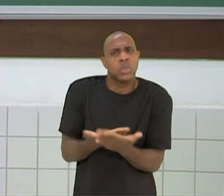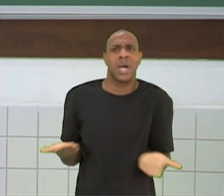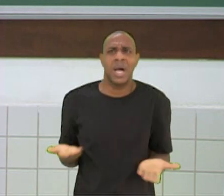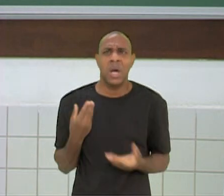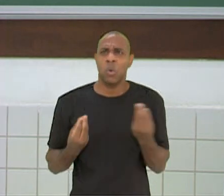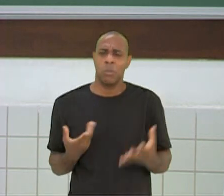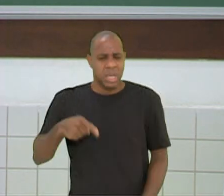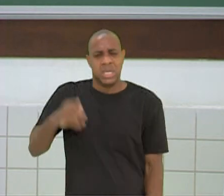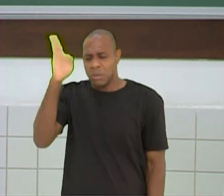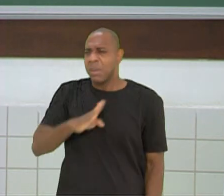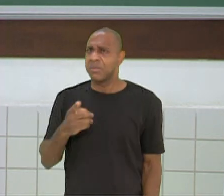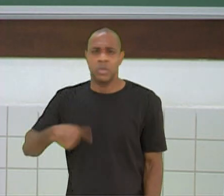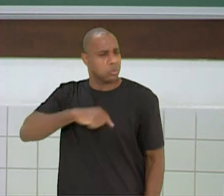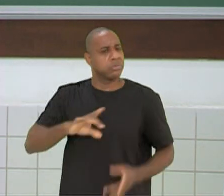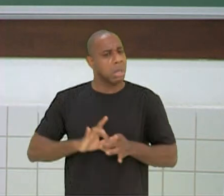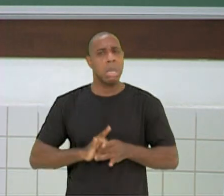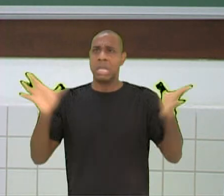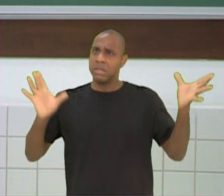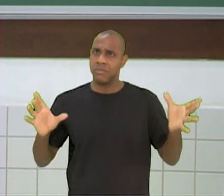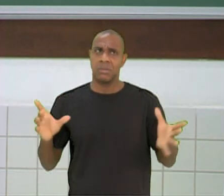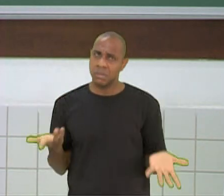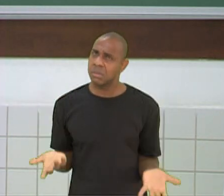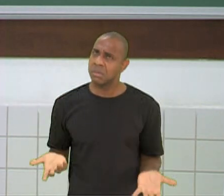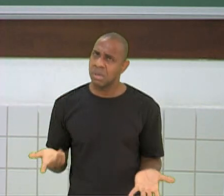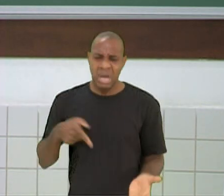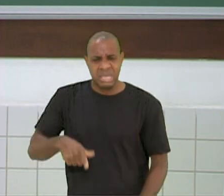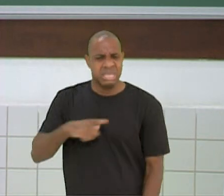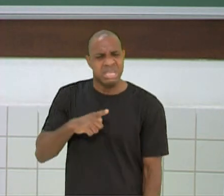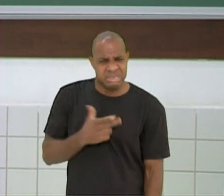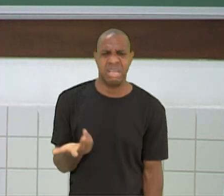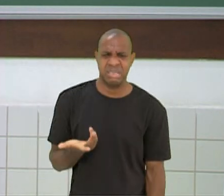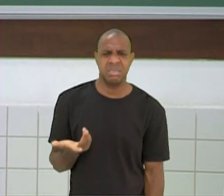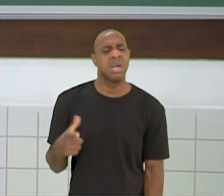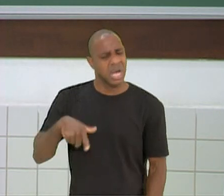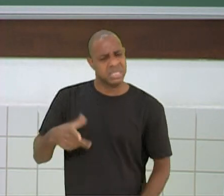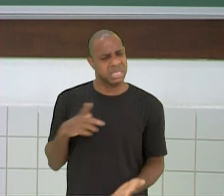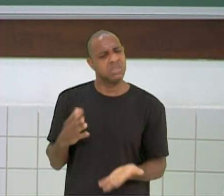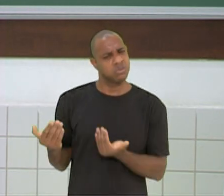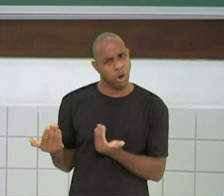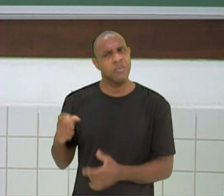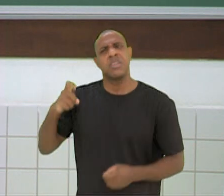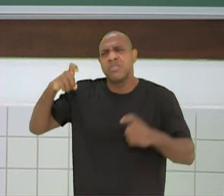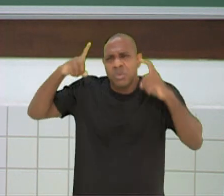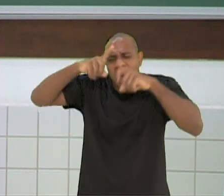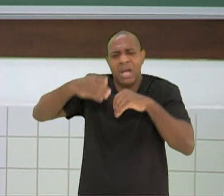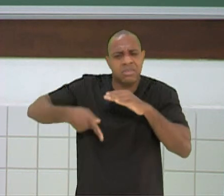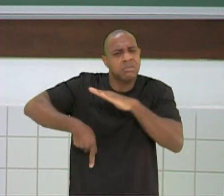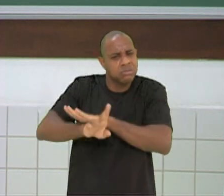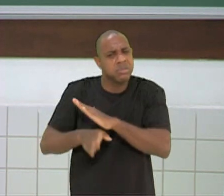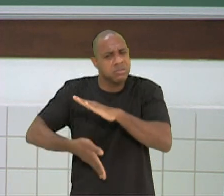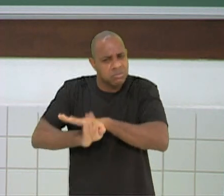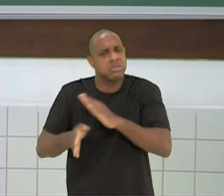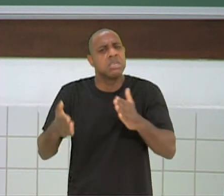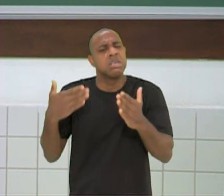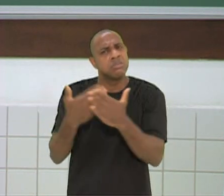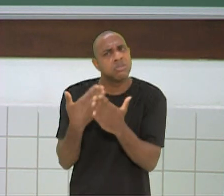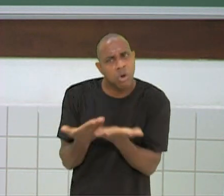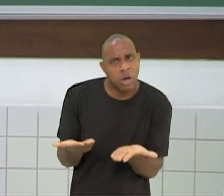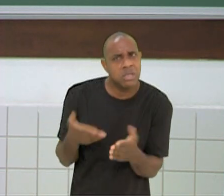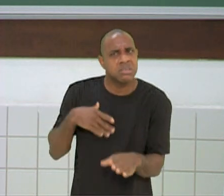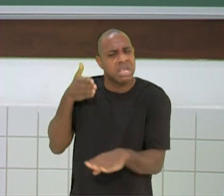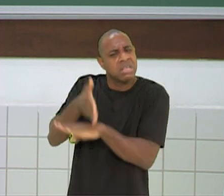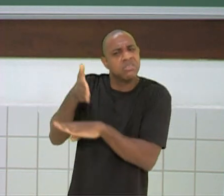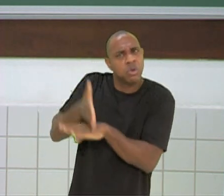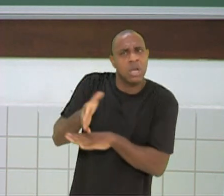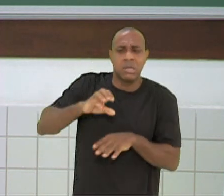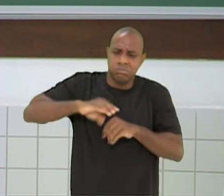pelo Brasil, ainda nós temos jovens com dificuldade de ir à escola, jovens que têm dificuldade ainda em ter acesso